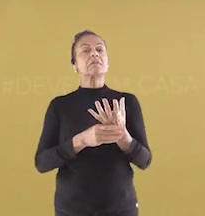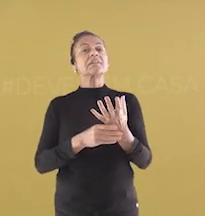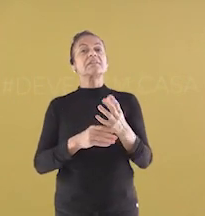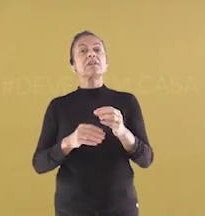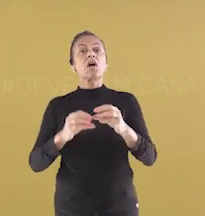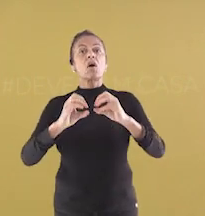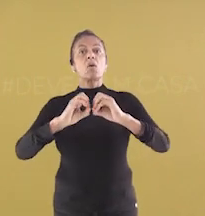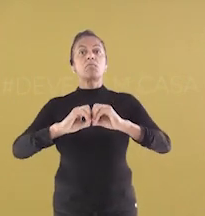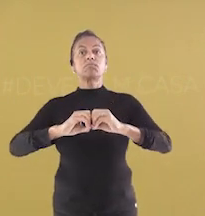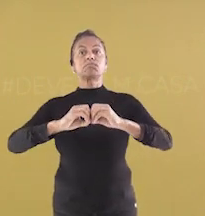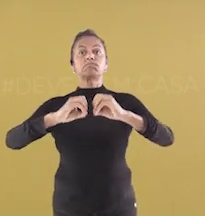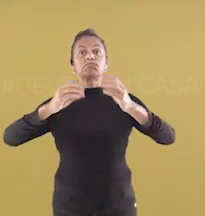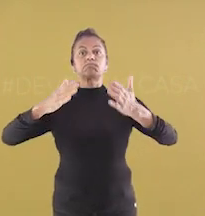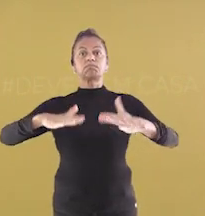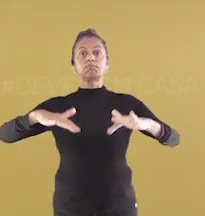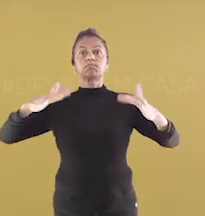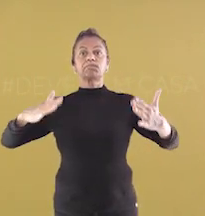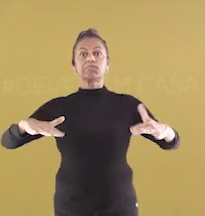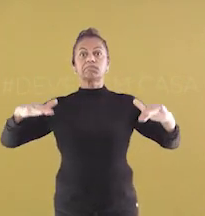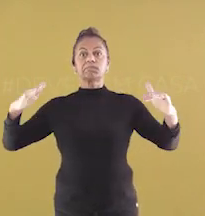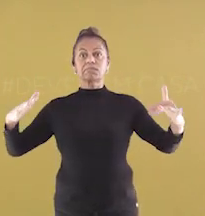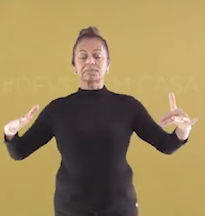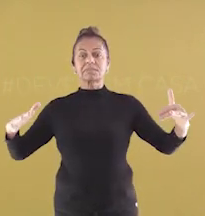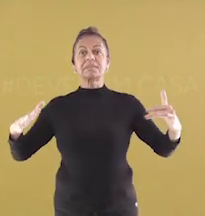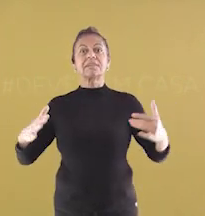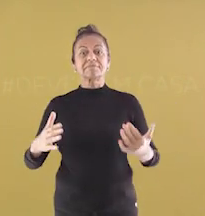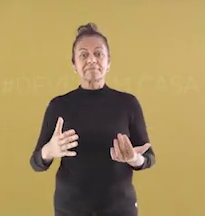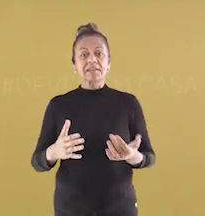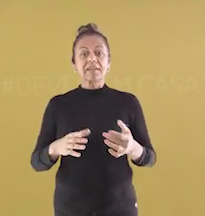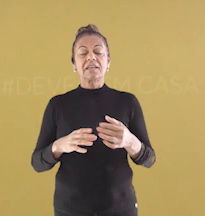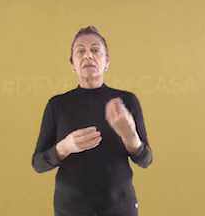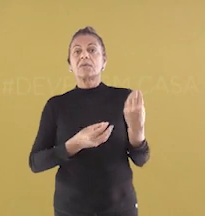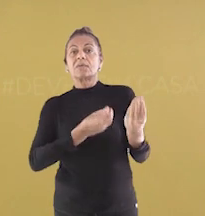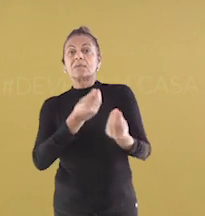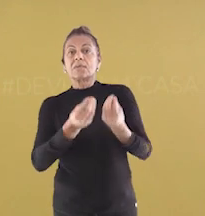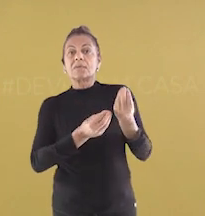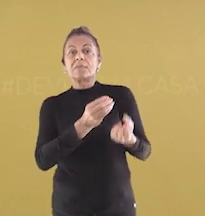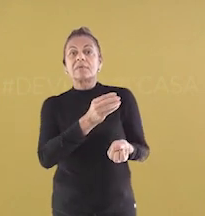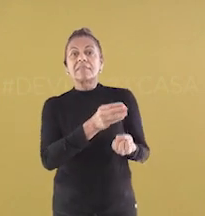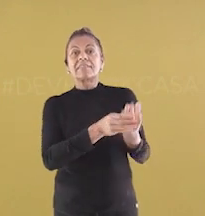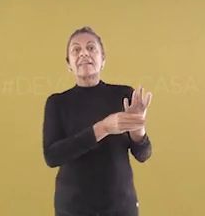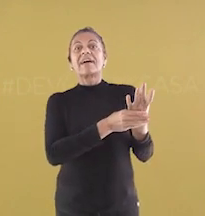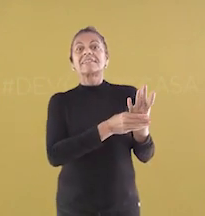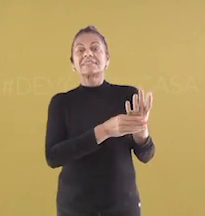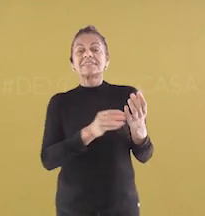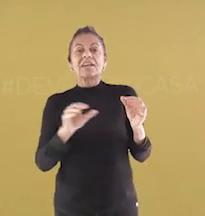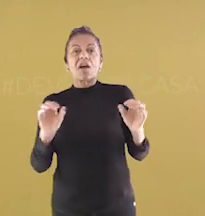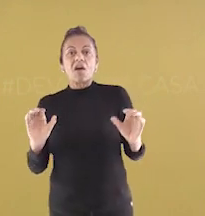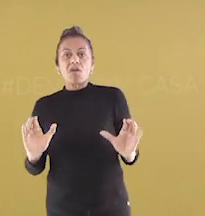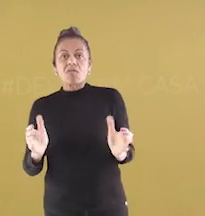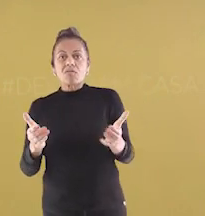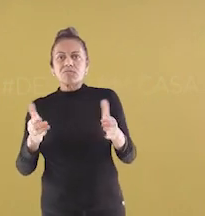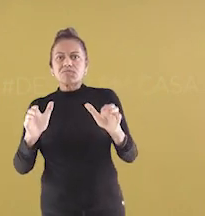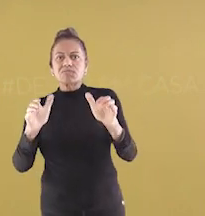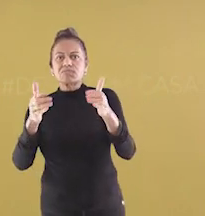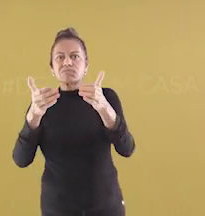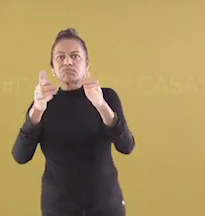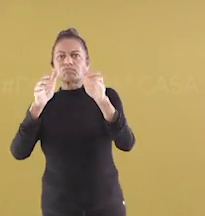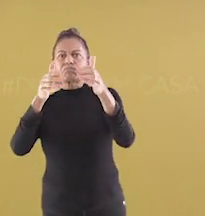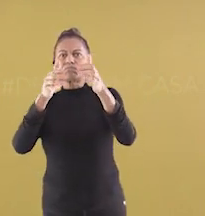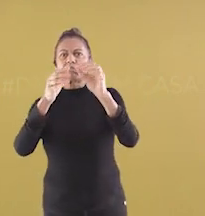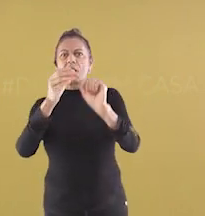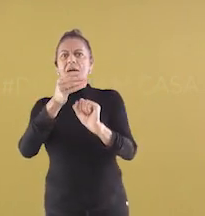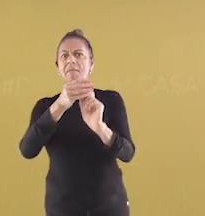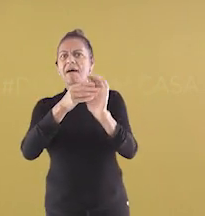de Fogo do Pacífico, além de respondermos a pergunta de como nascem os vulcões, estes belos